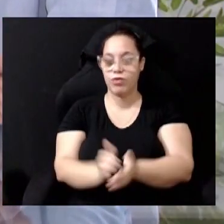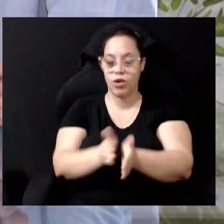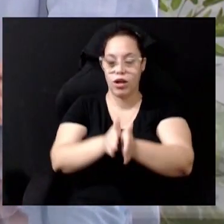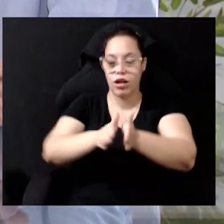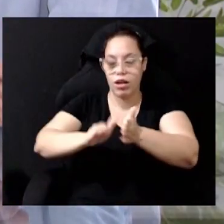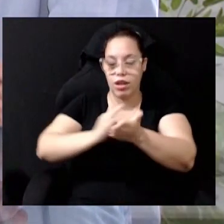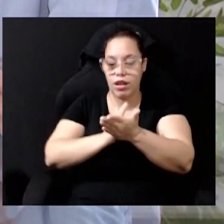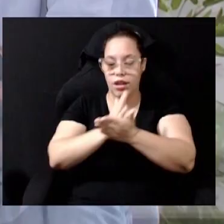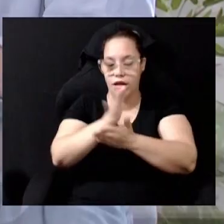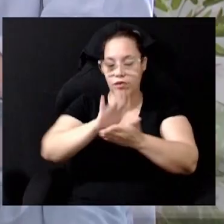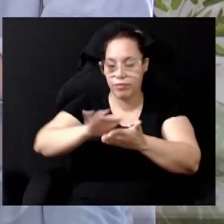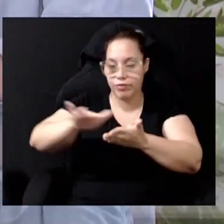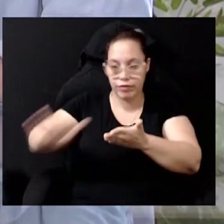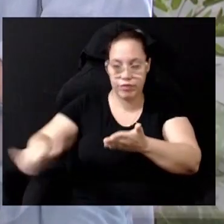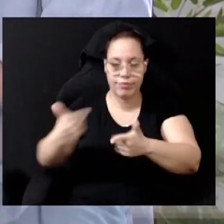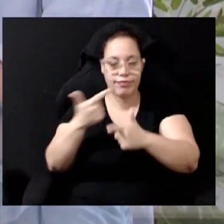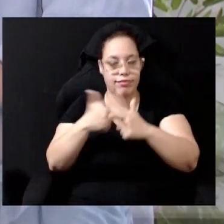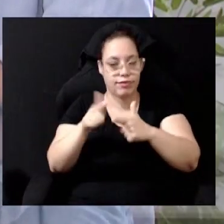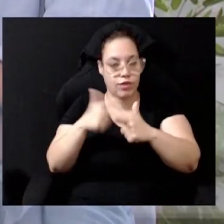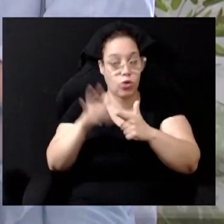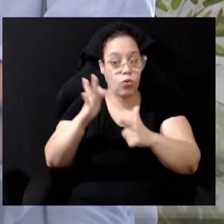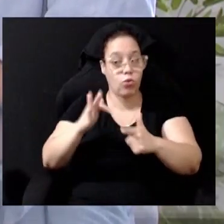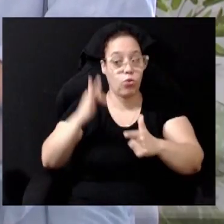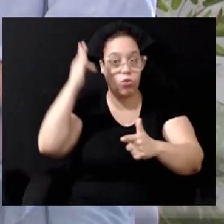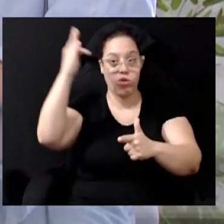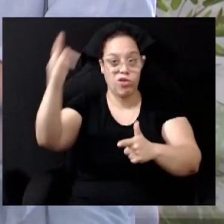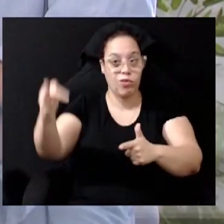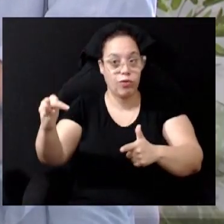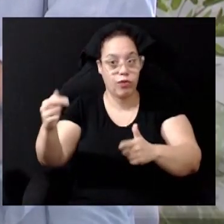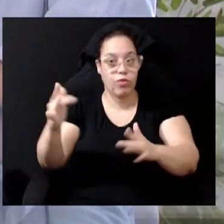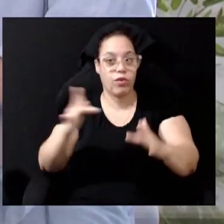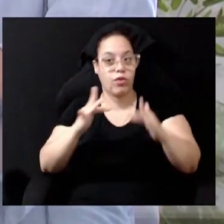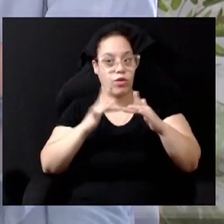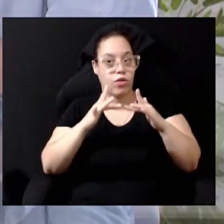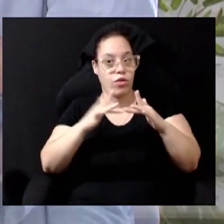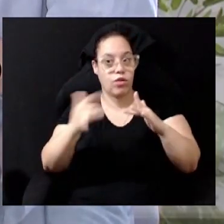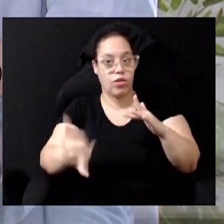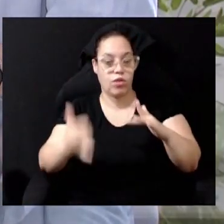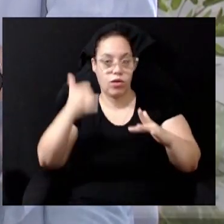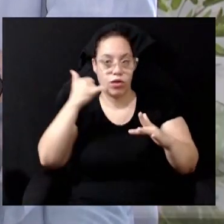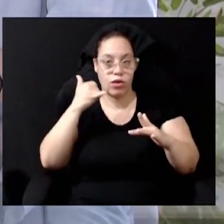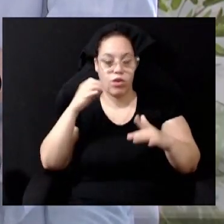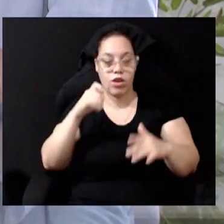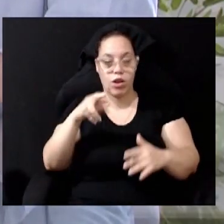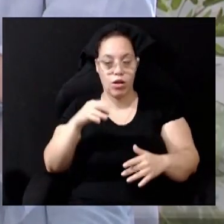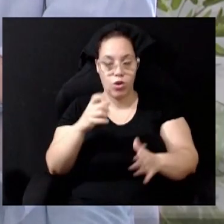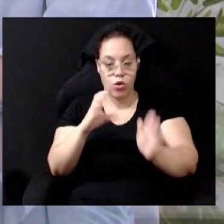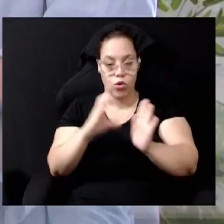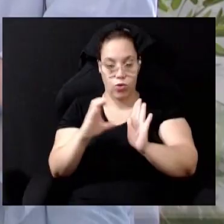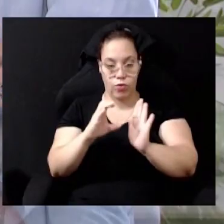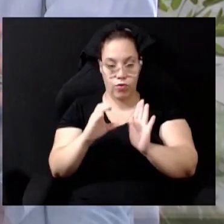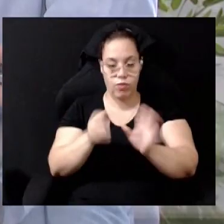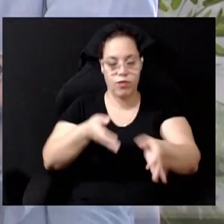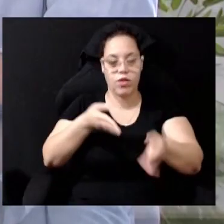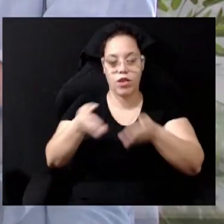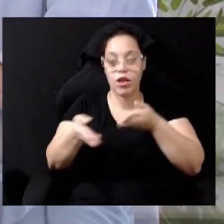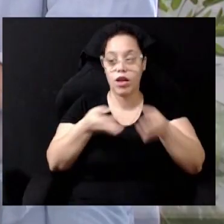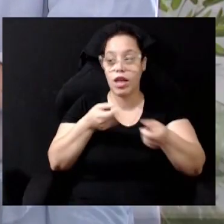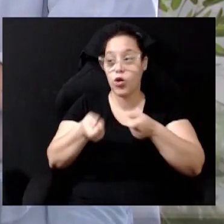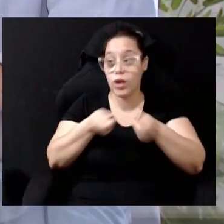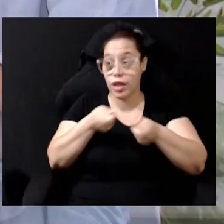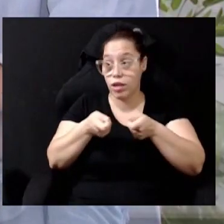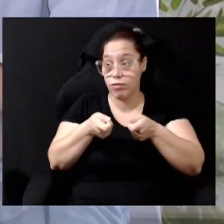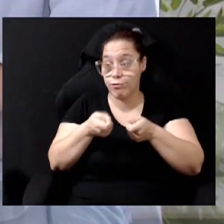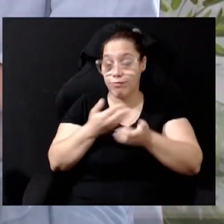não ter problema no futuro, entrar em contato com os credores, tentar negociar e aí começar o